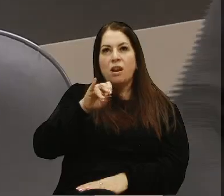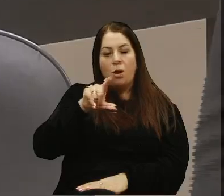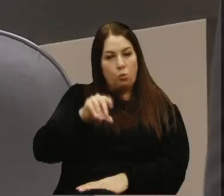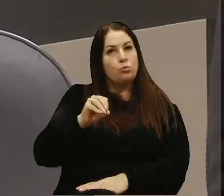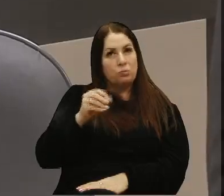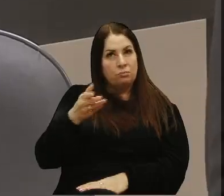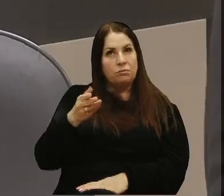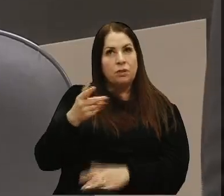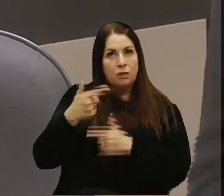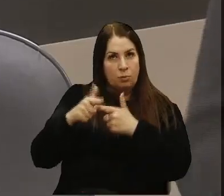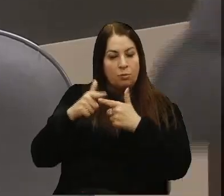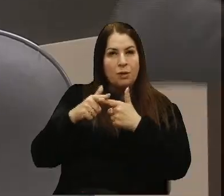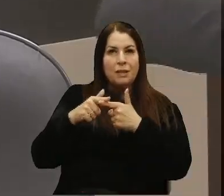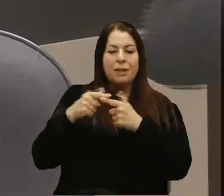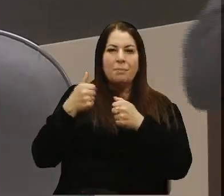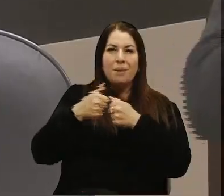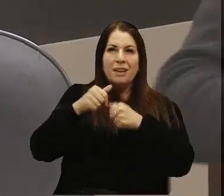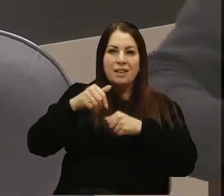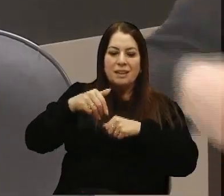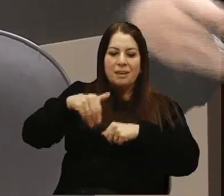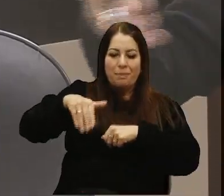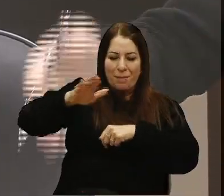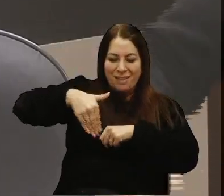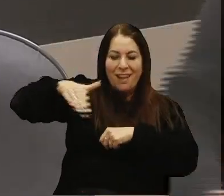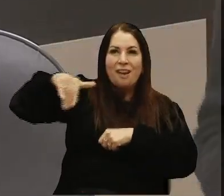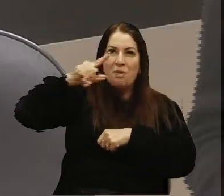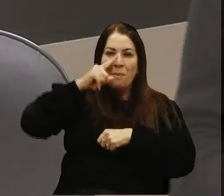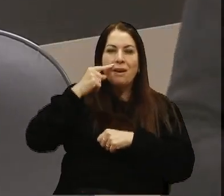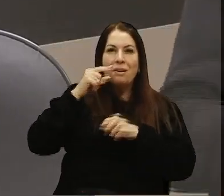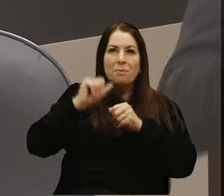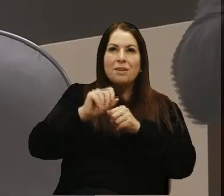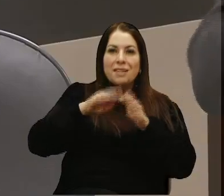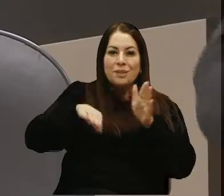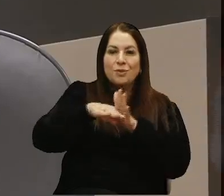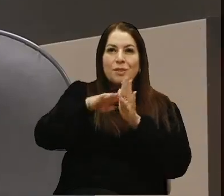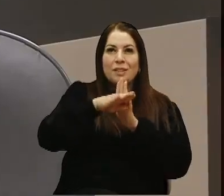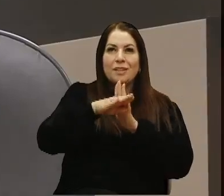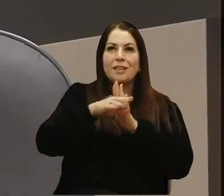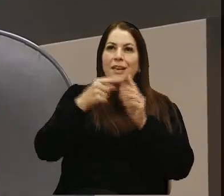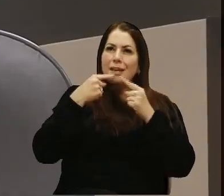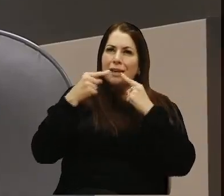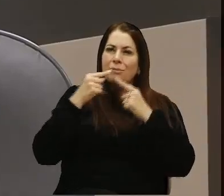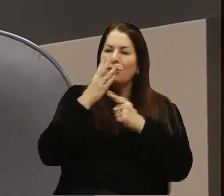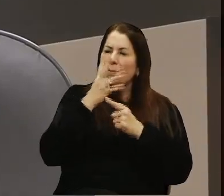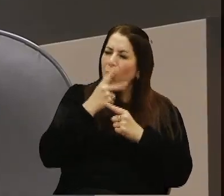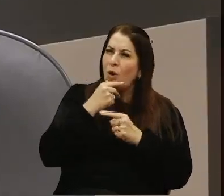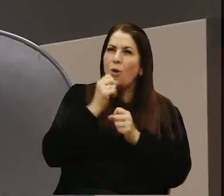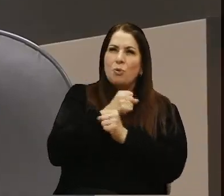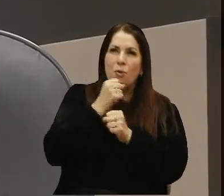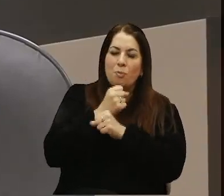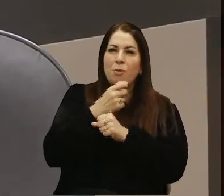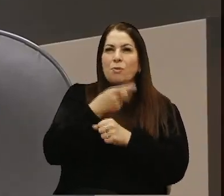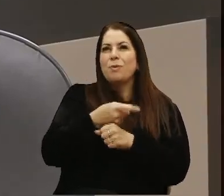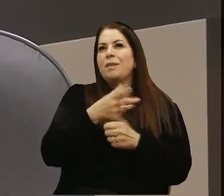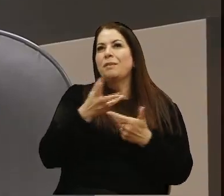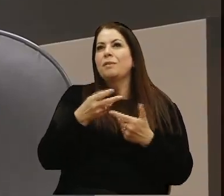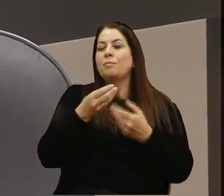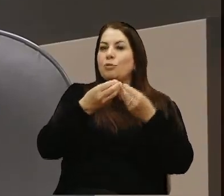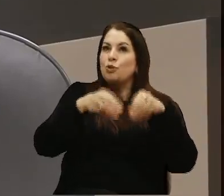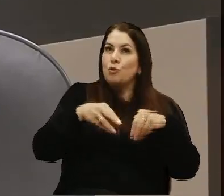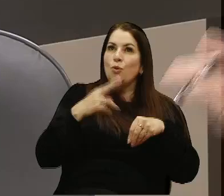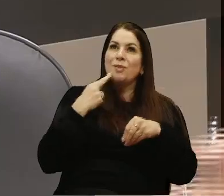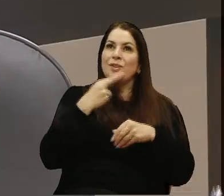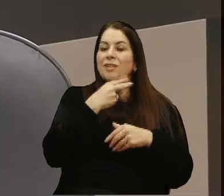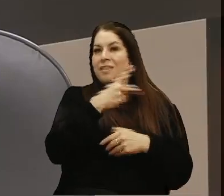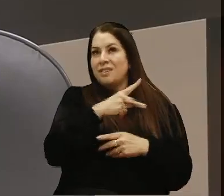até problema ali no trânsito, onde pintaram de amarelo, o pessoal não poder estacionar. Ele me reclamou da demora dessa obra, o quanto a obra talvez prejudicou ele,